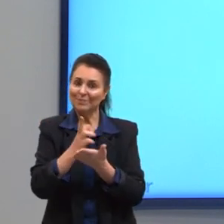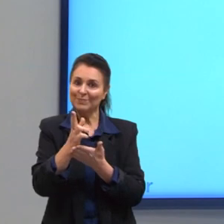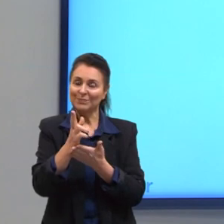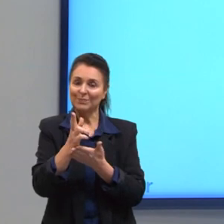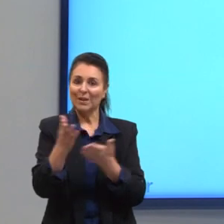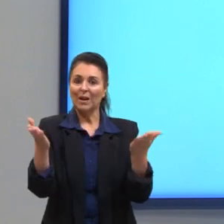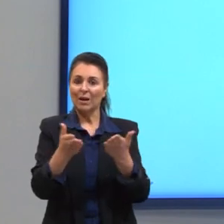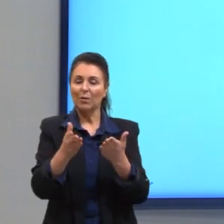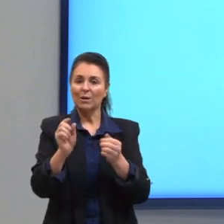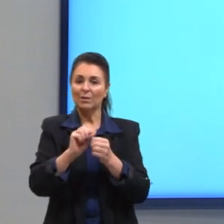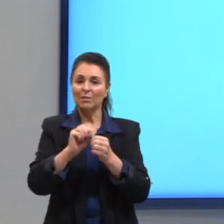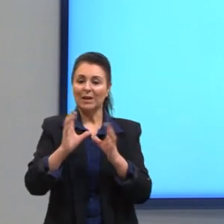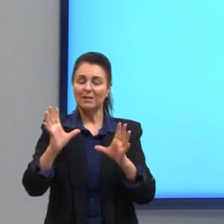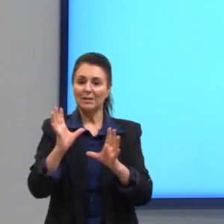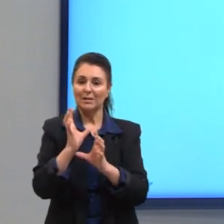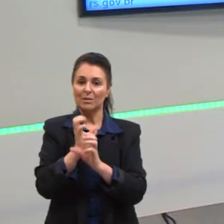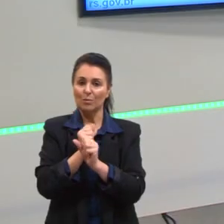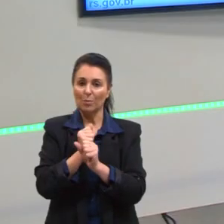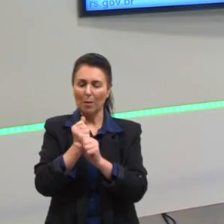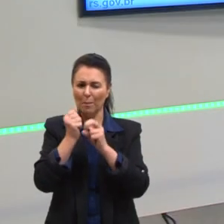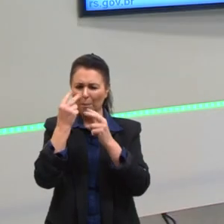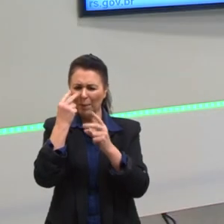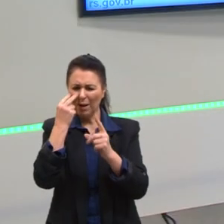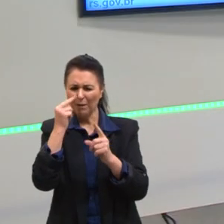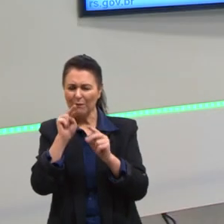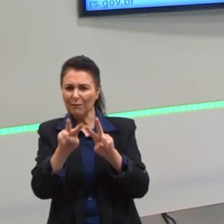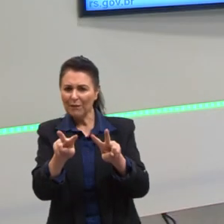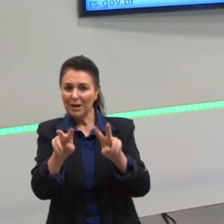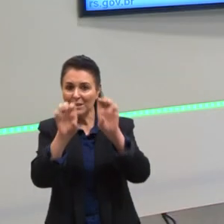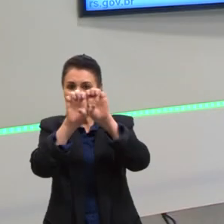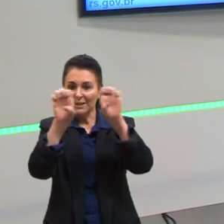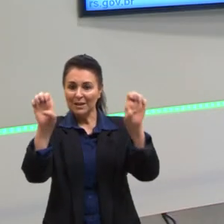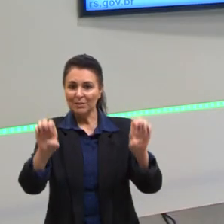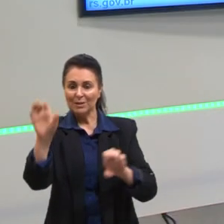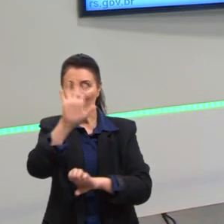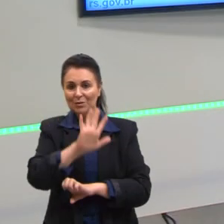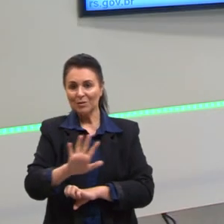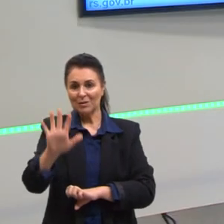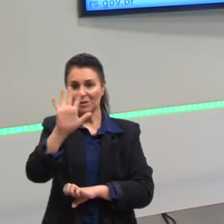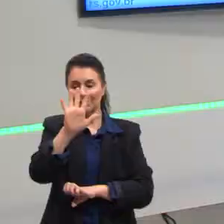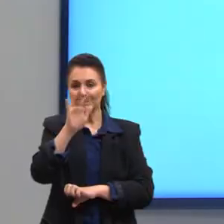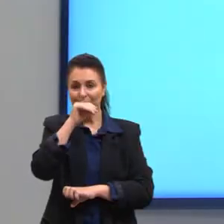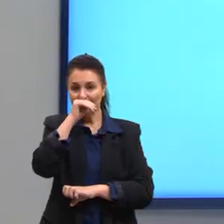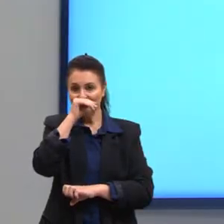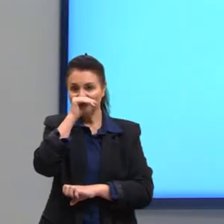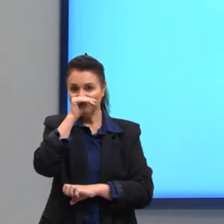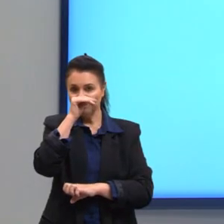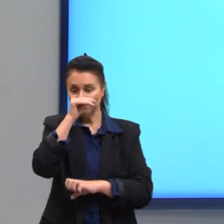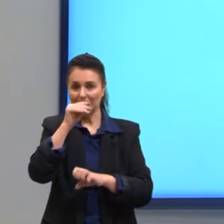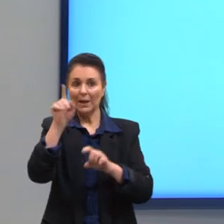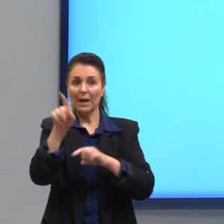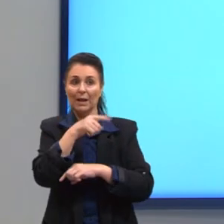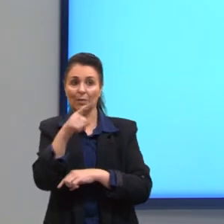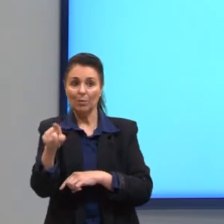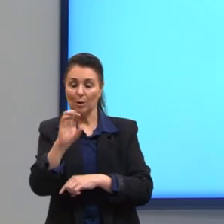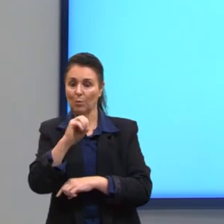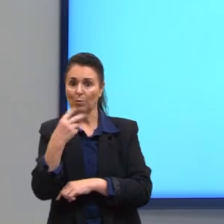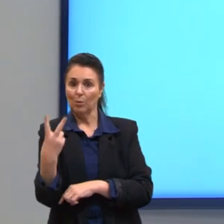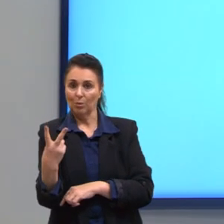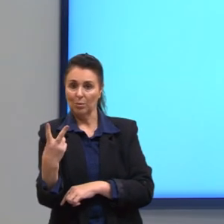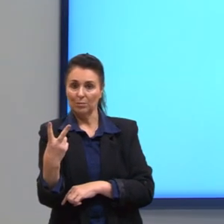agora eu posso fazer aquela soma para verificar se eu tenho uma equação geral e eu vou anular o